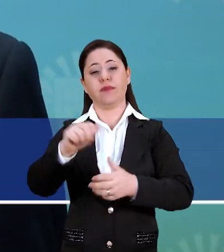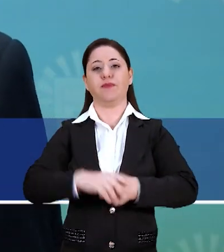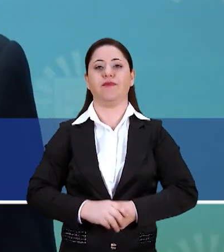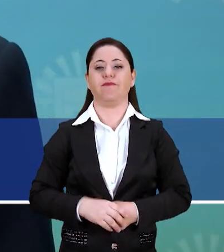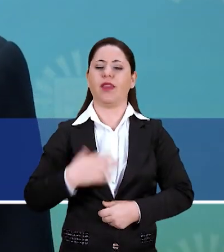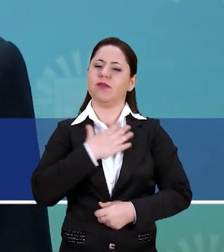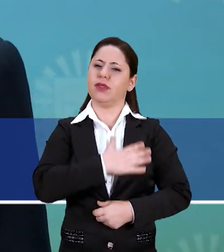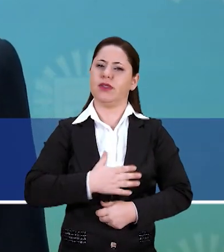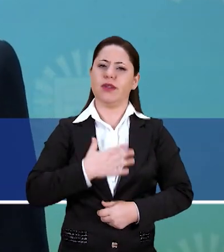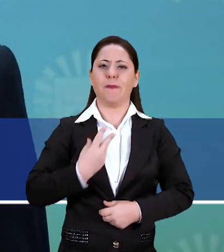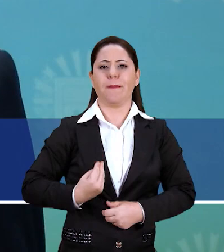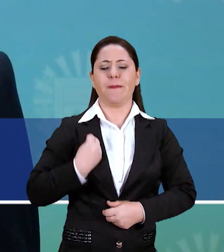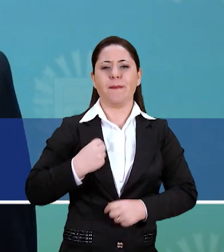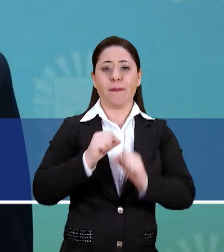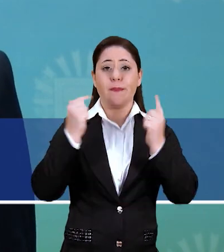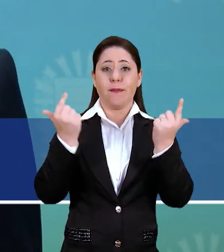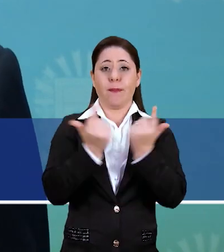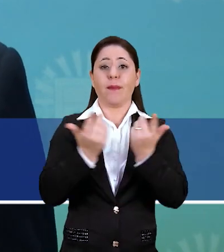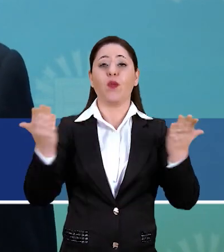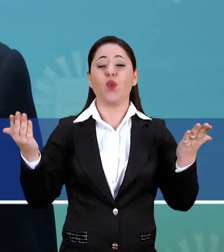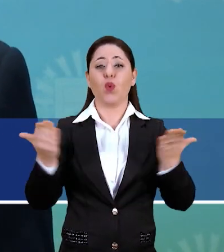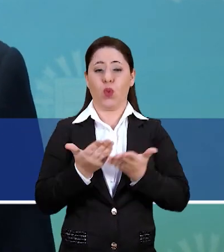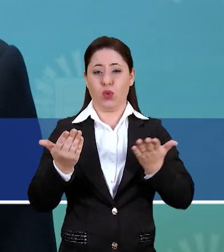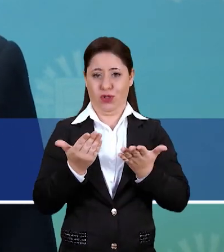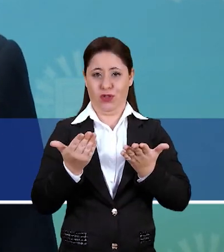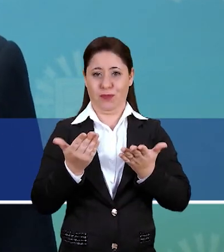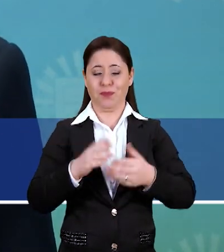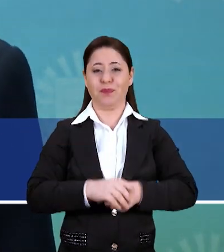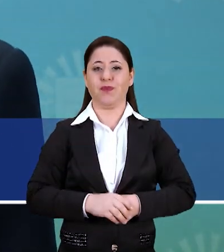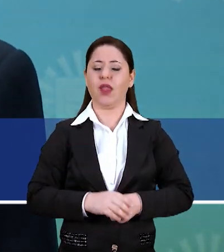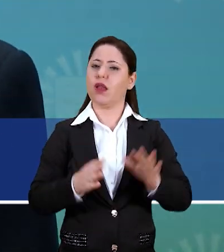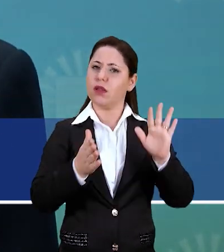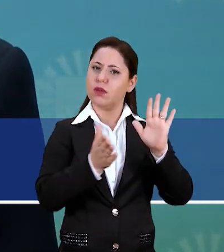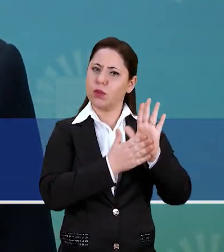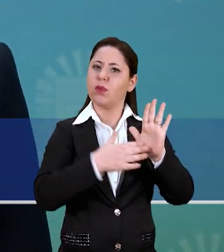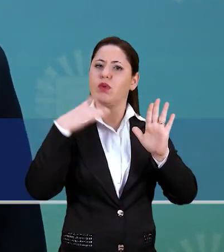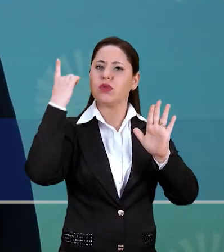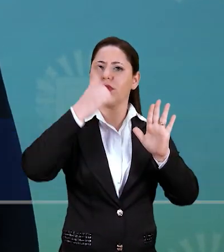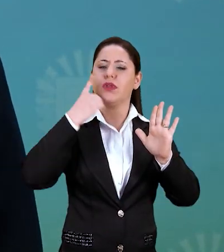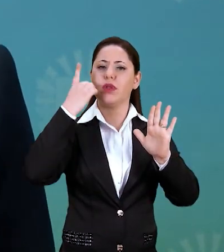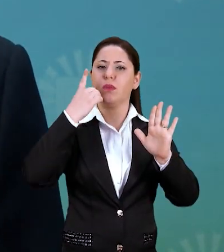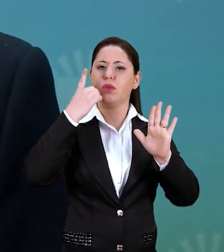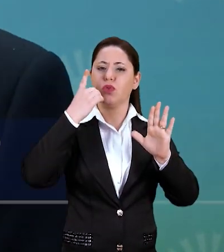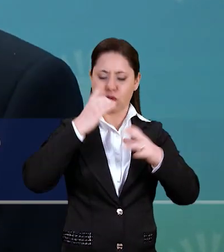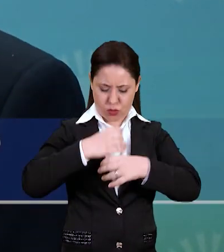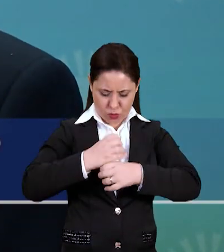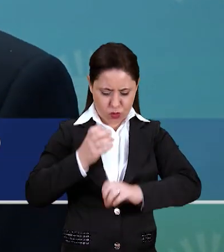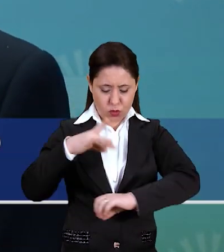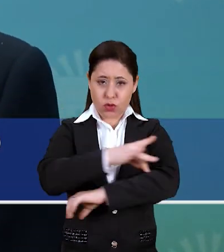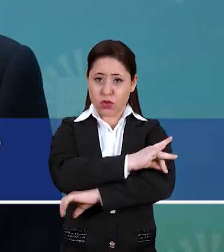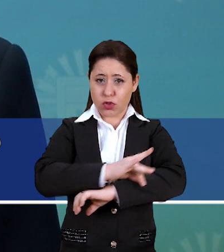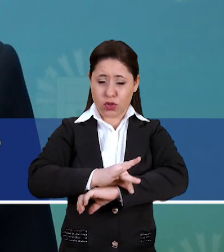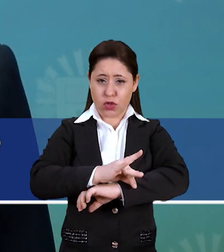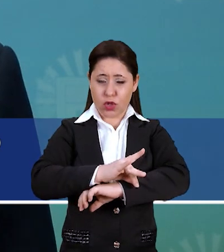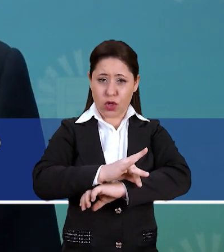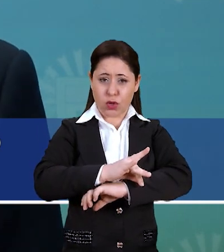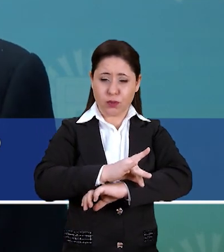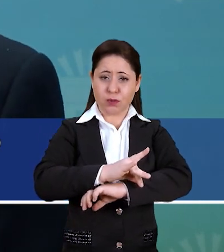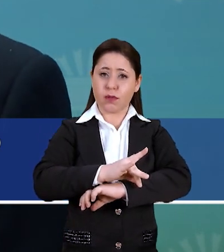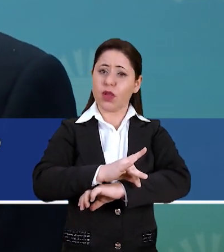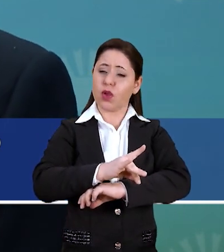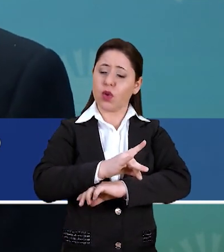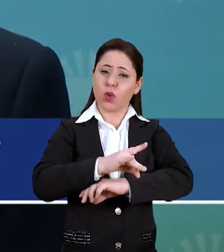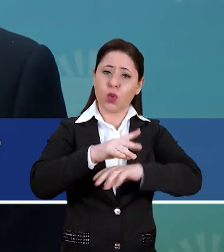satisfação estar na Assembleia Legislativa e a partir da proposta dos deputados engenheiro civil Paulo Correia, engenheiro